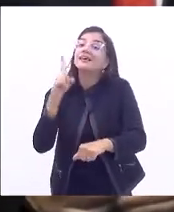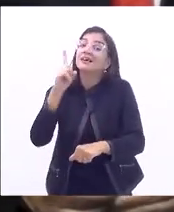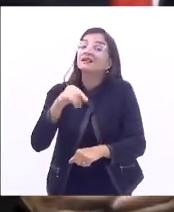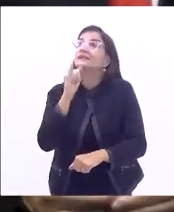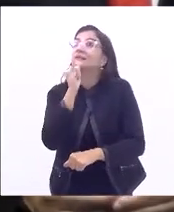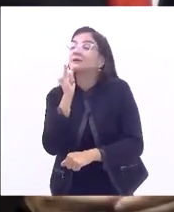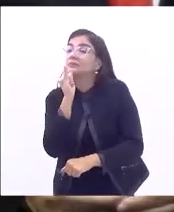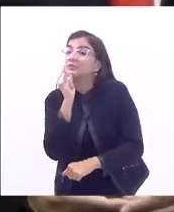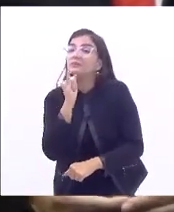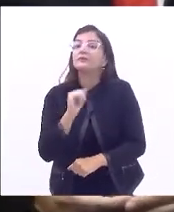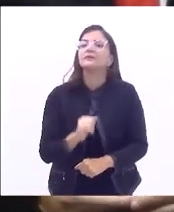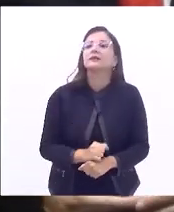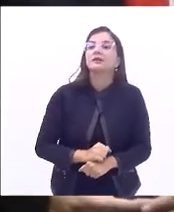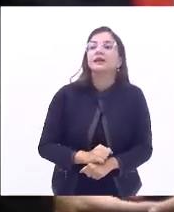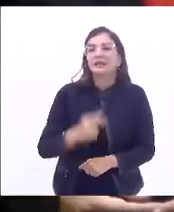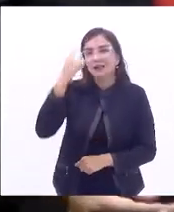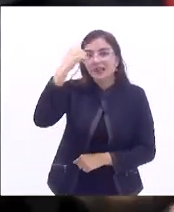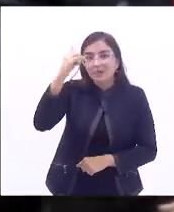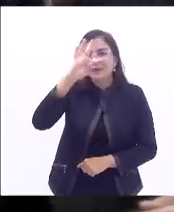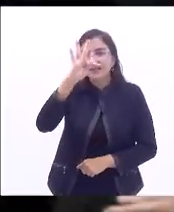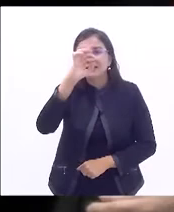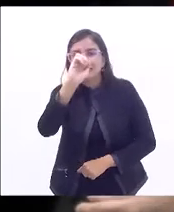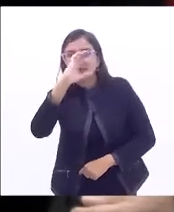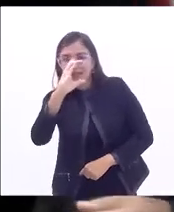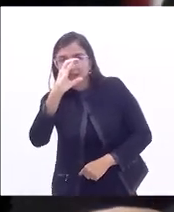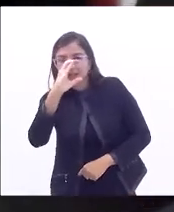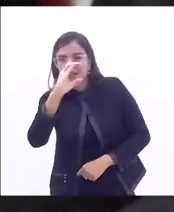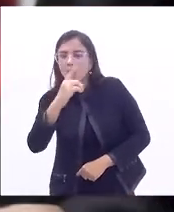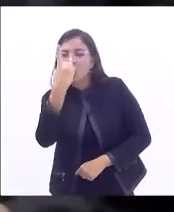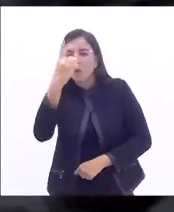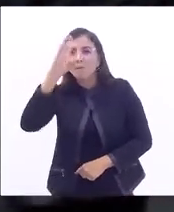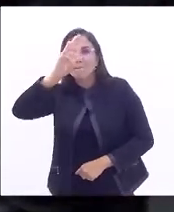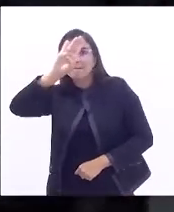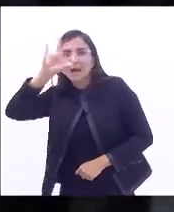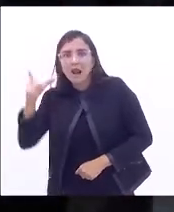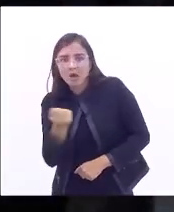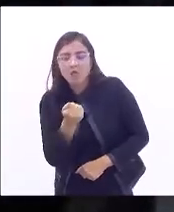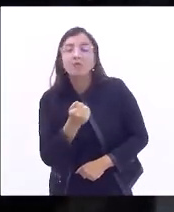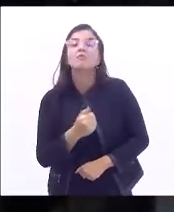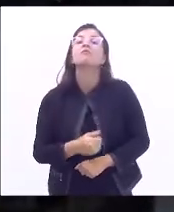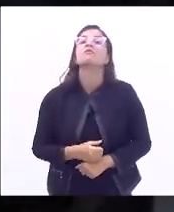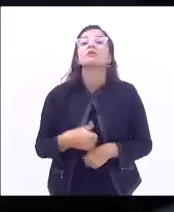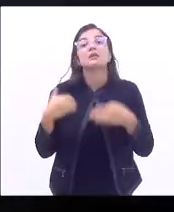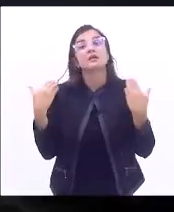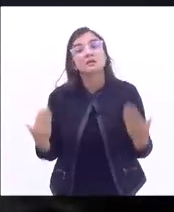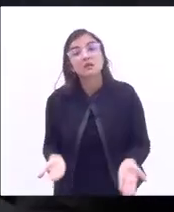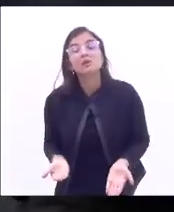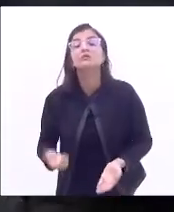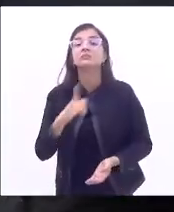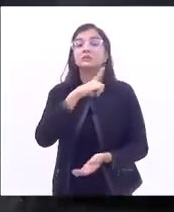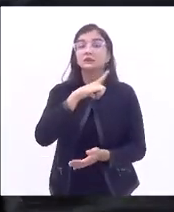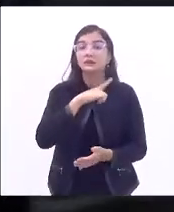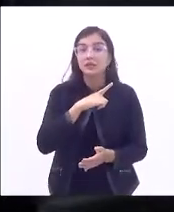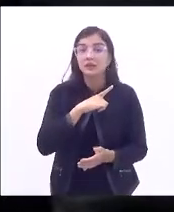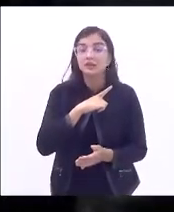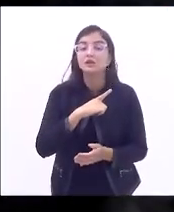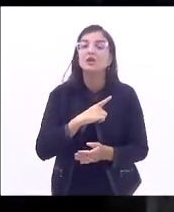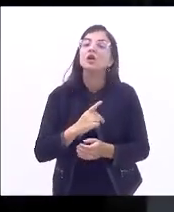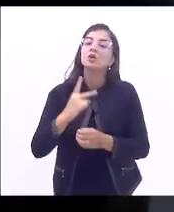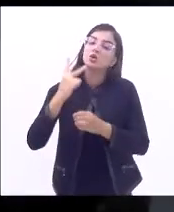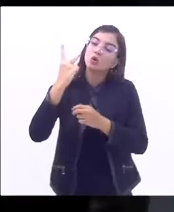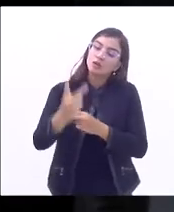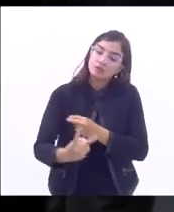com a outra. Quando nós fizemos o TAC da Reduc de 1 bilhão, nós passamos a renovação da licença de